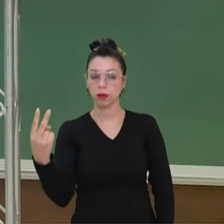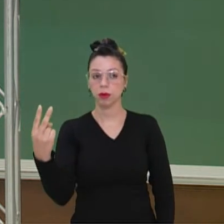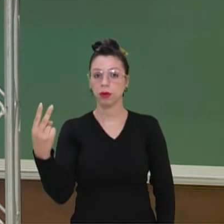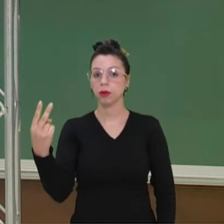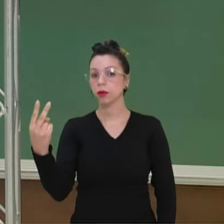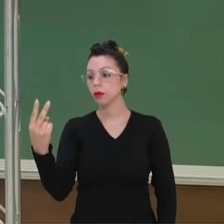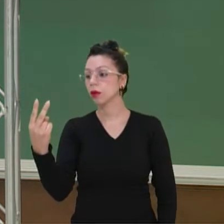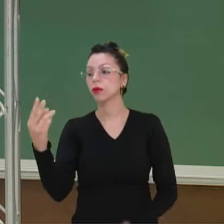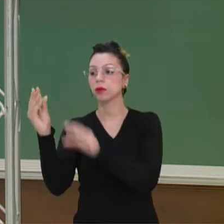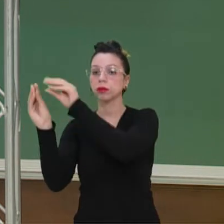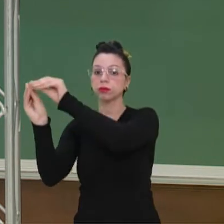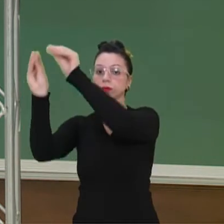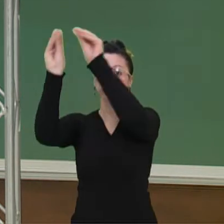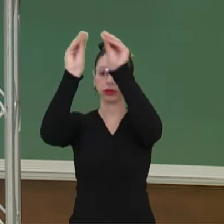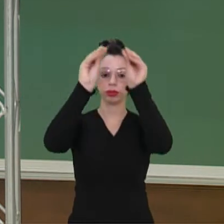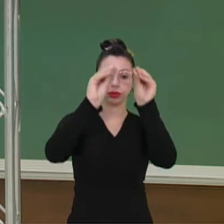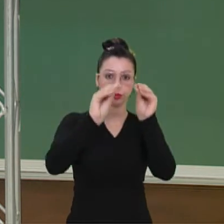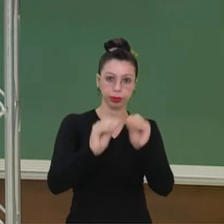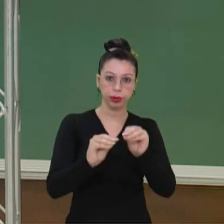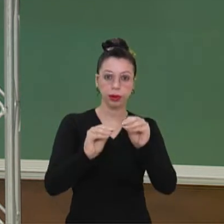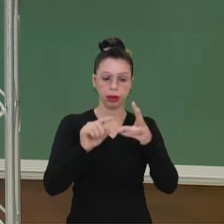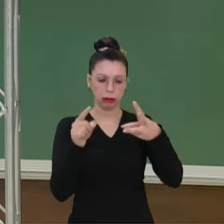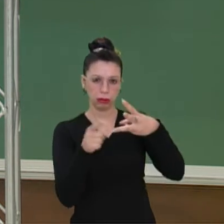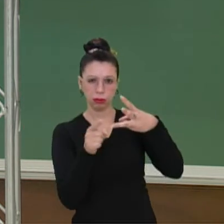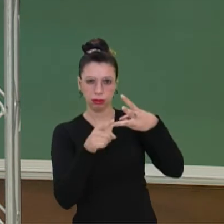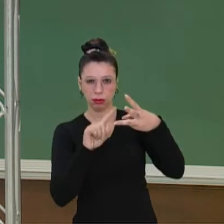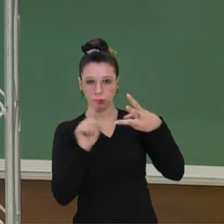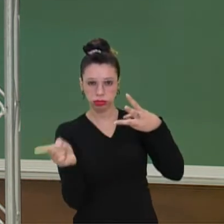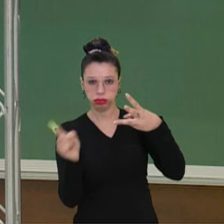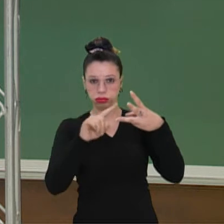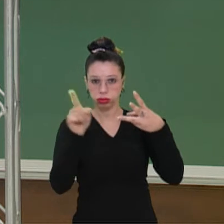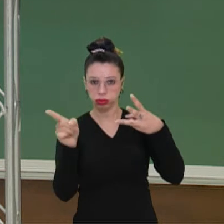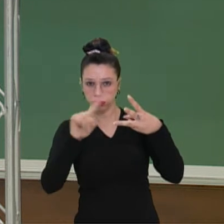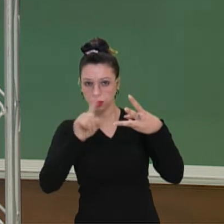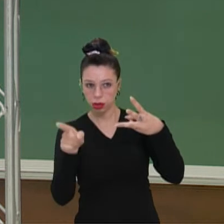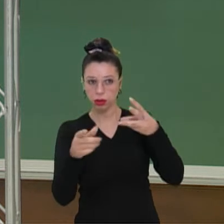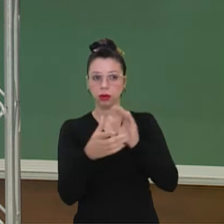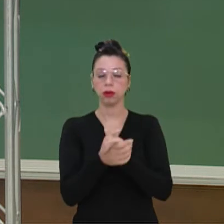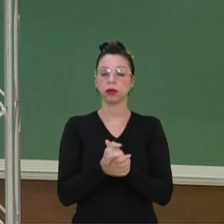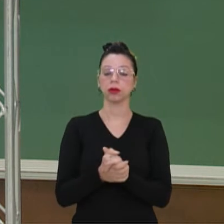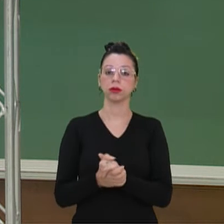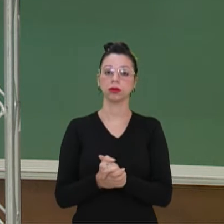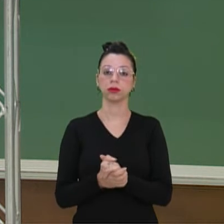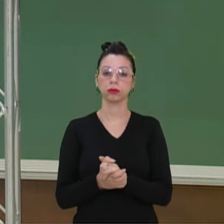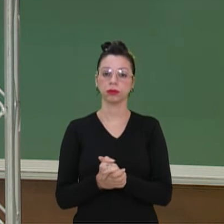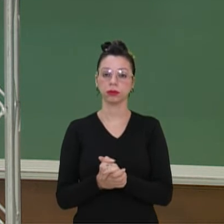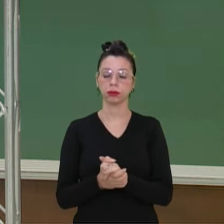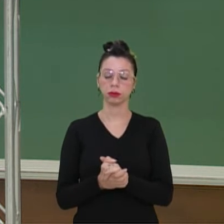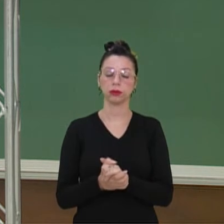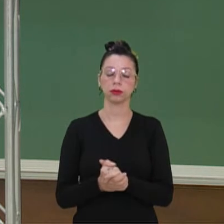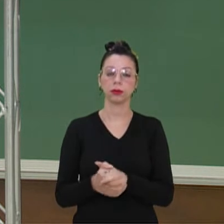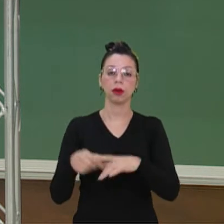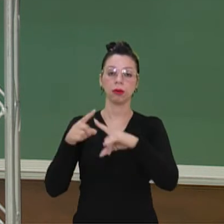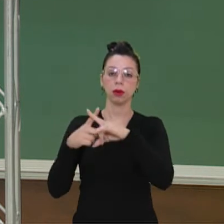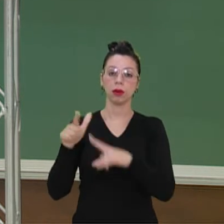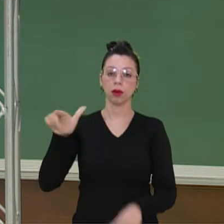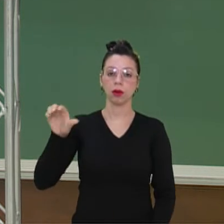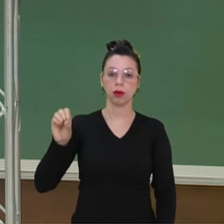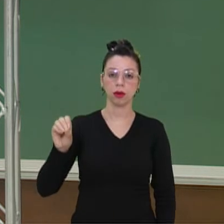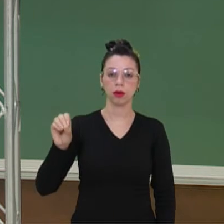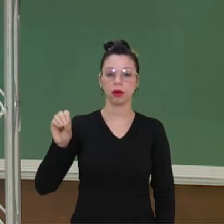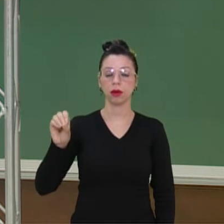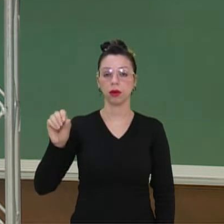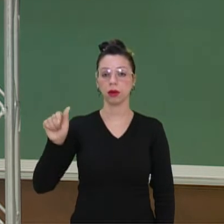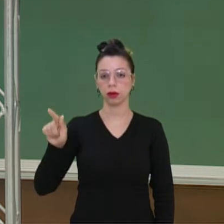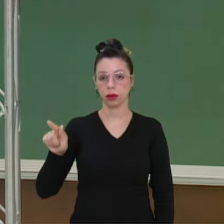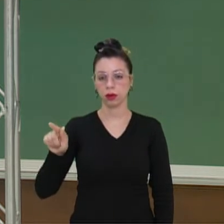ó, limpador de para-brisa, ó, terceira propriedade, lembra? Ó, passou para frente, multiplicando log de 2. Legal. O que nós temos?